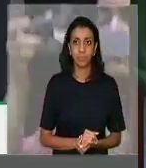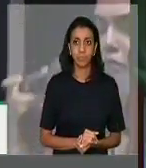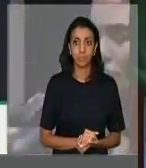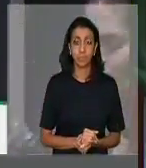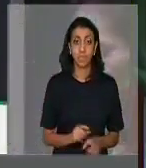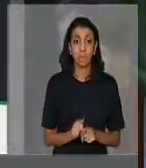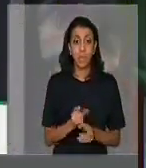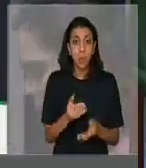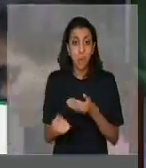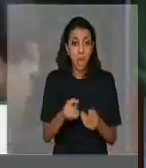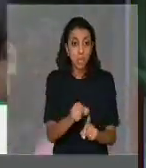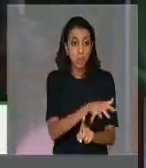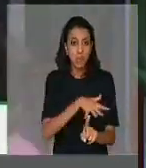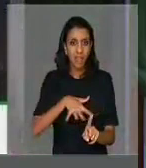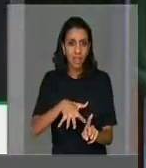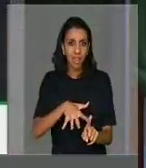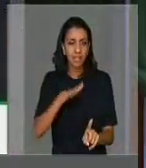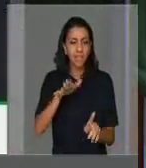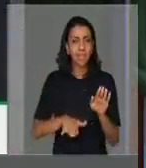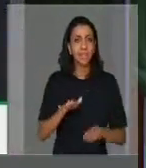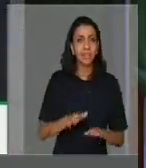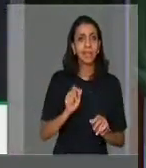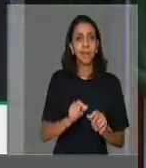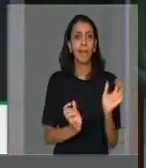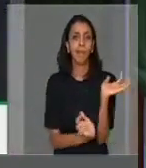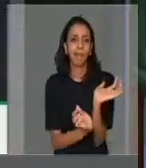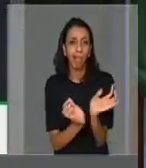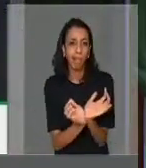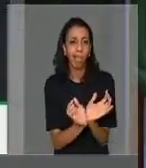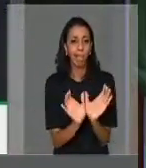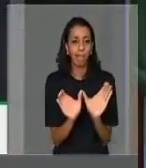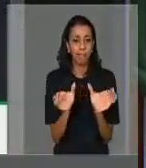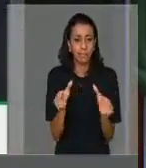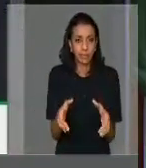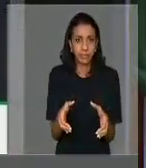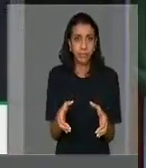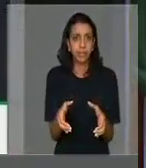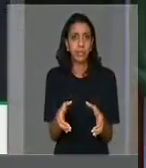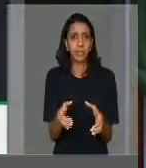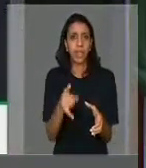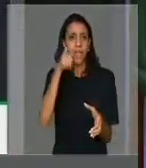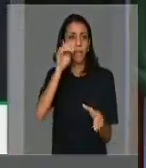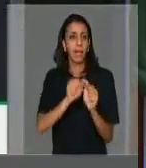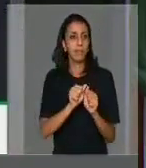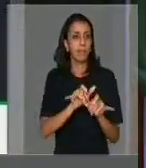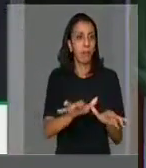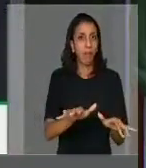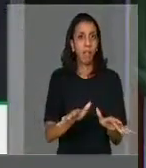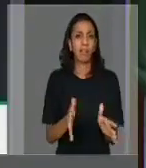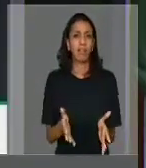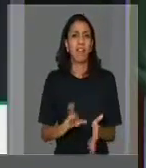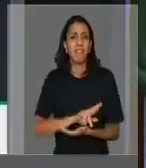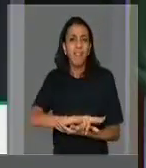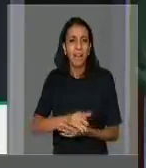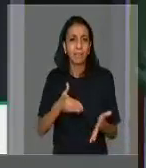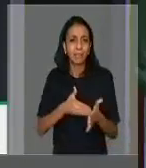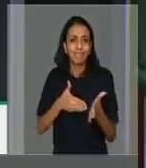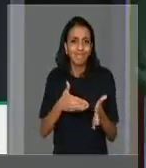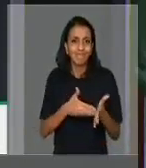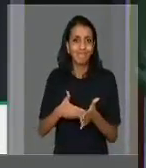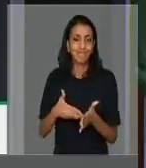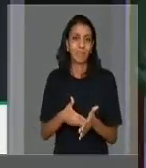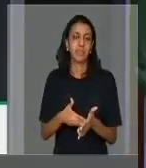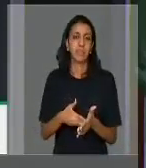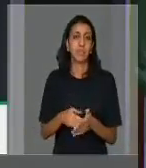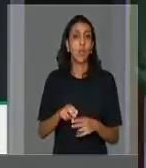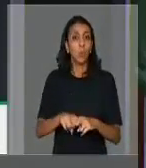sociedade à centralização, à burocratização terem prevalecido e talvez tirado o